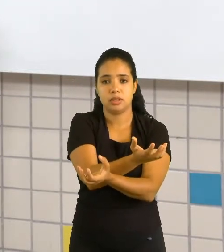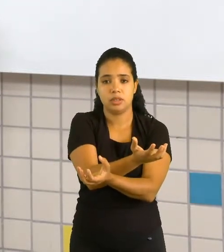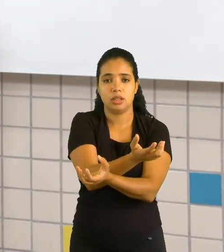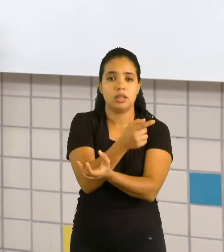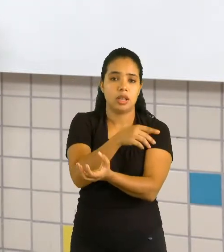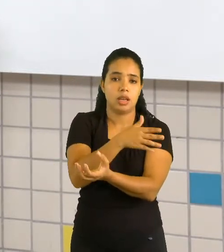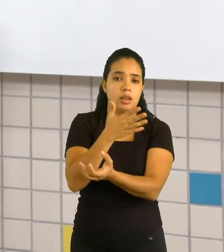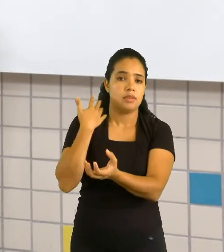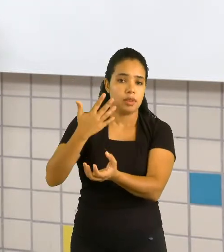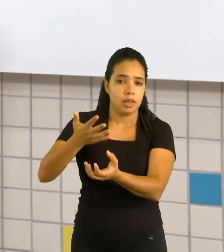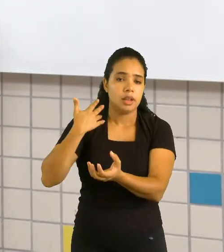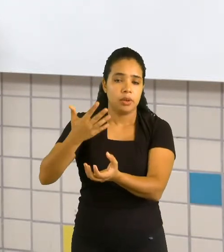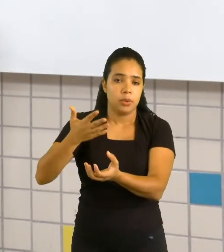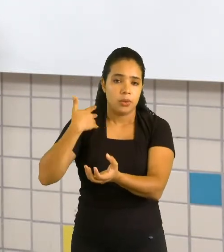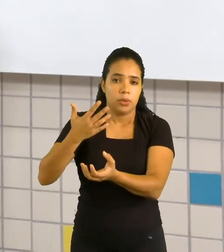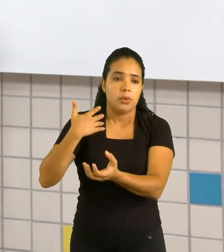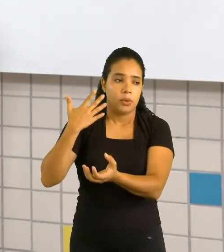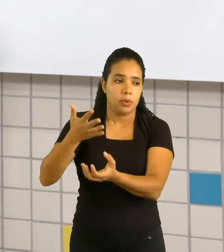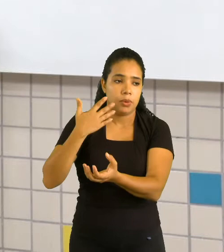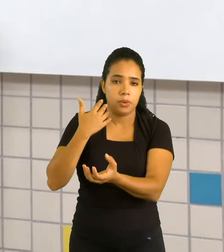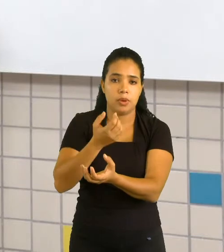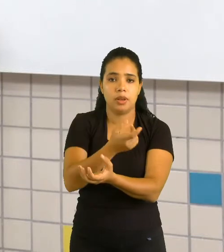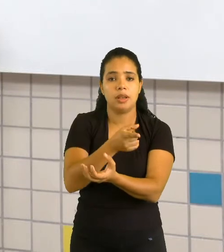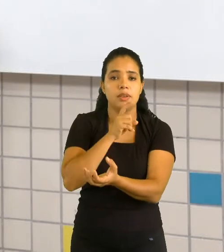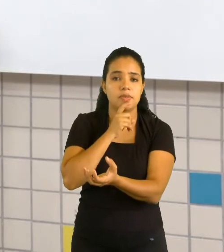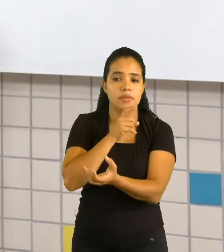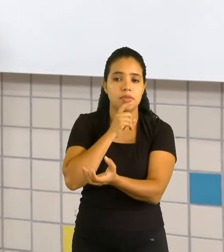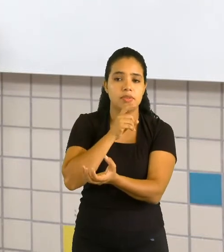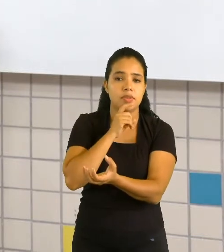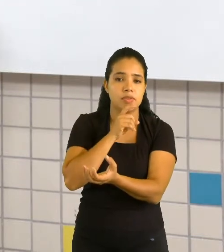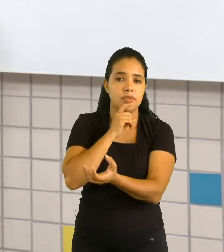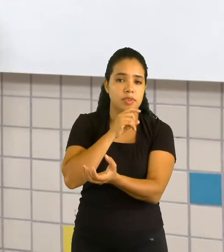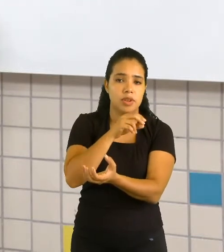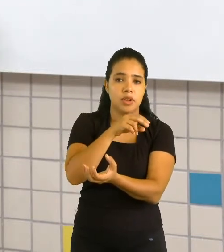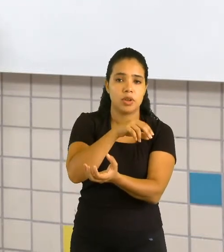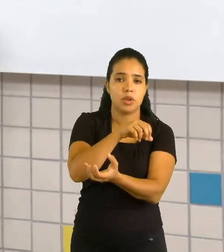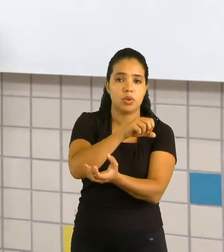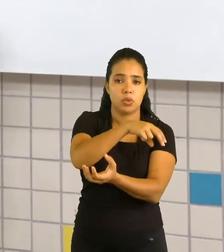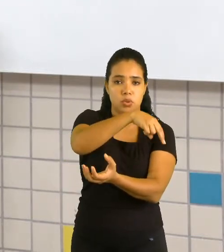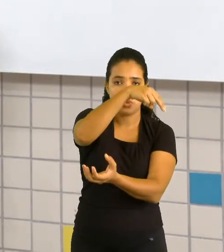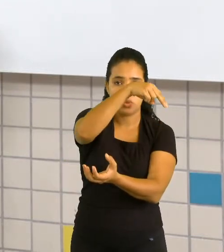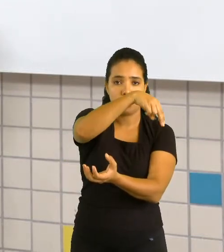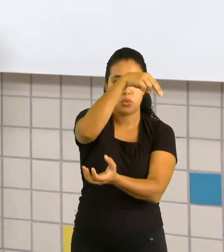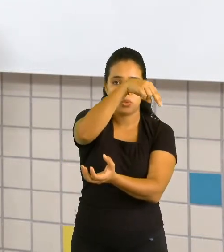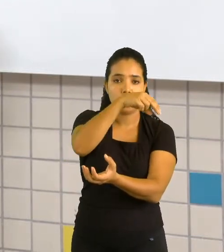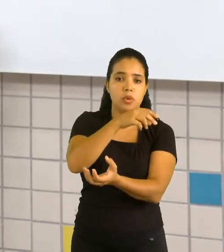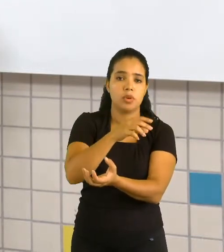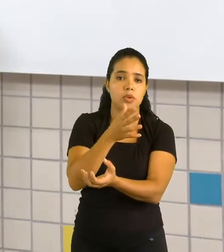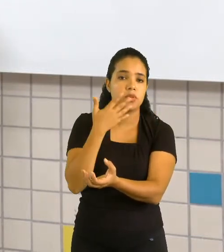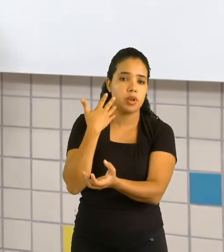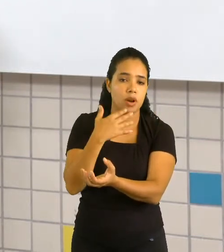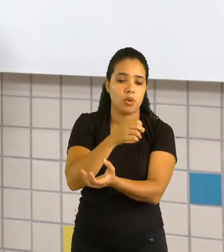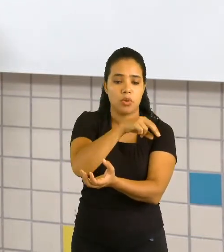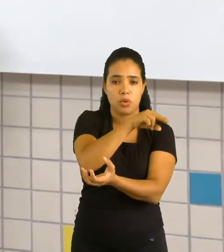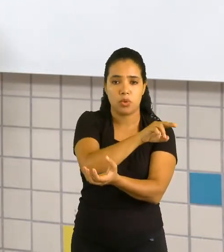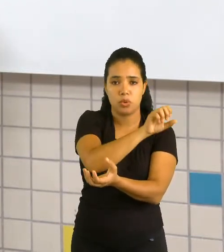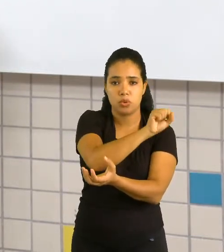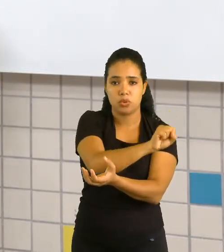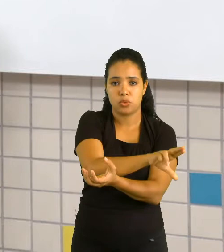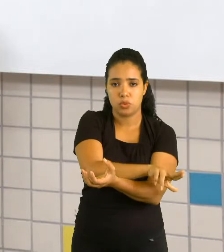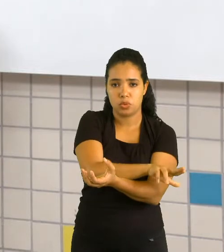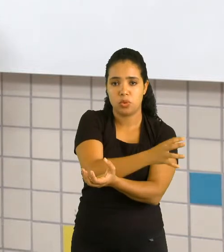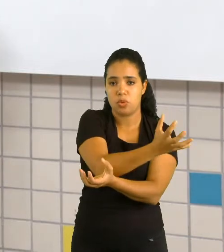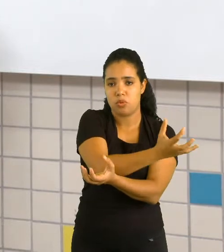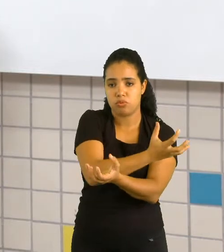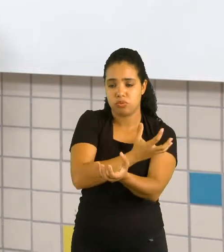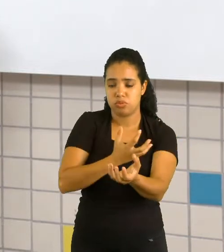verão no hemisfério sul e o inverno no hemisfério norte. E aí faz de novo esse movimento, e aí nós teremos de